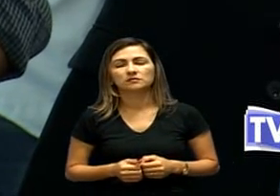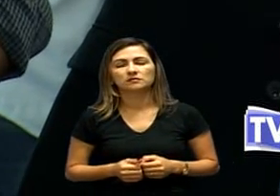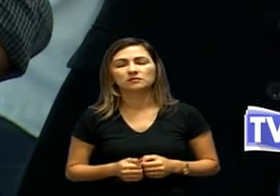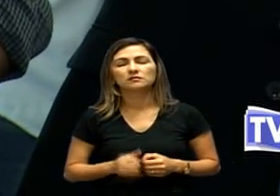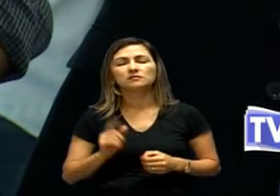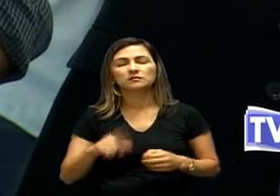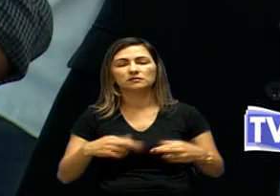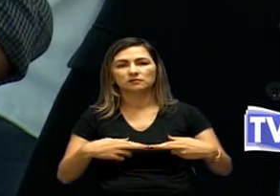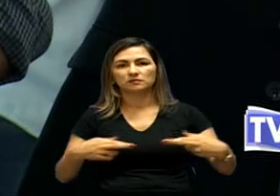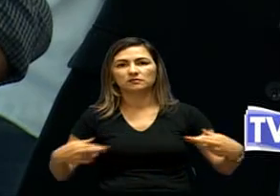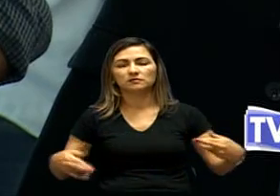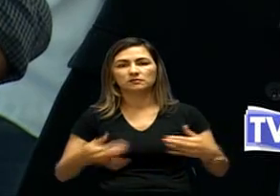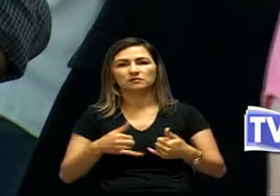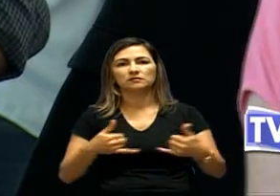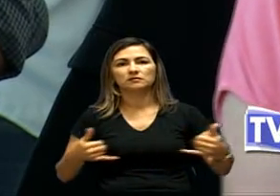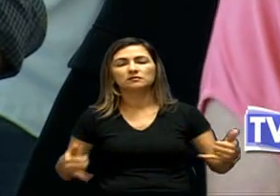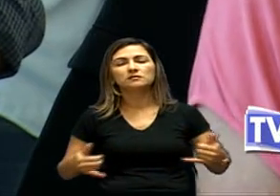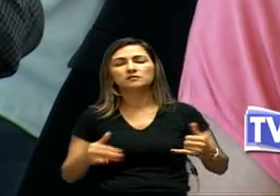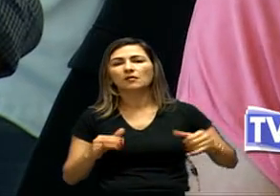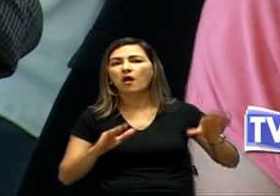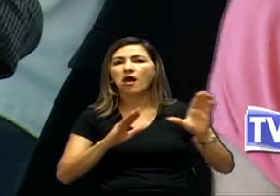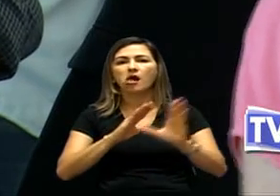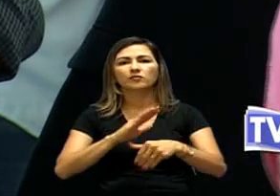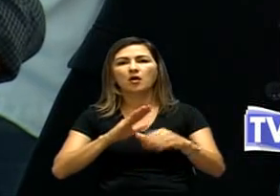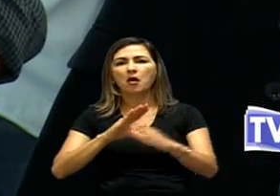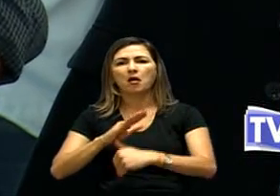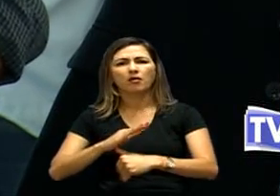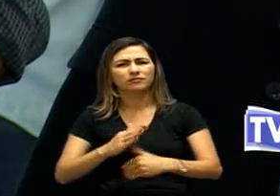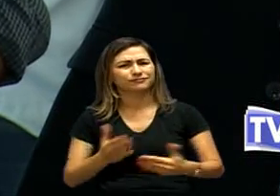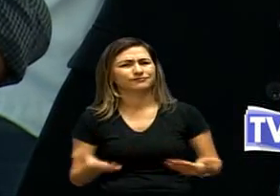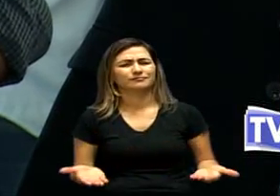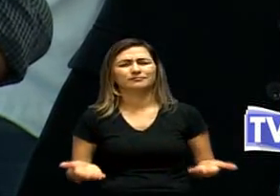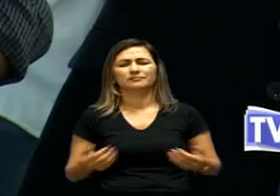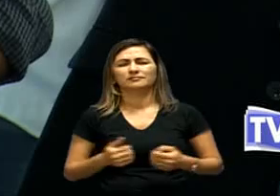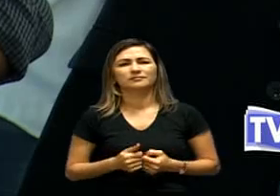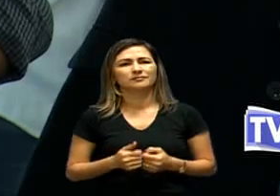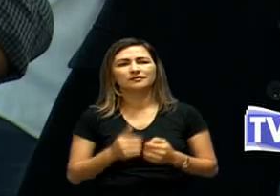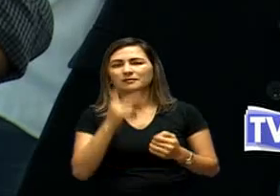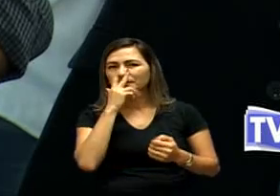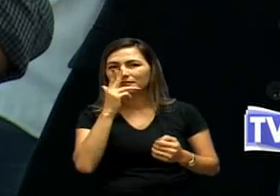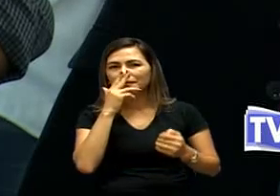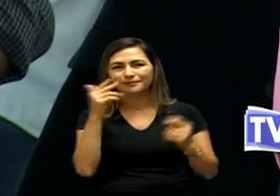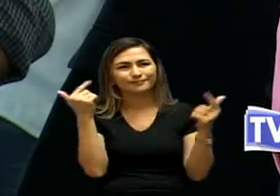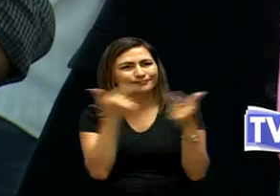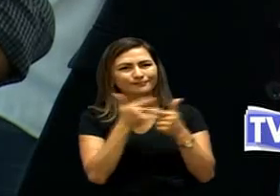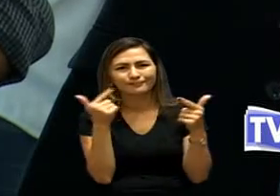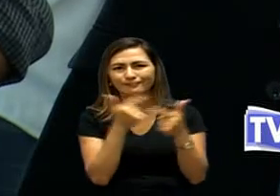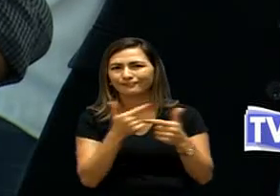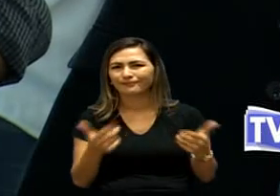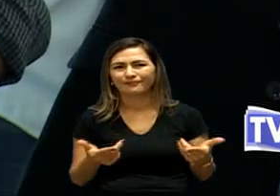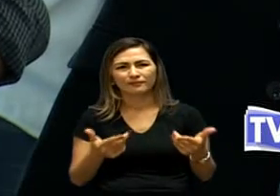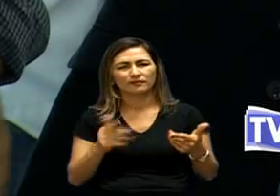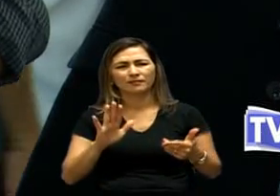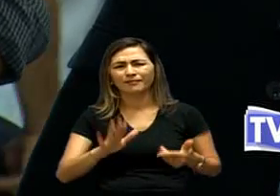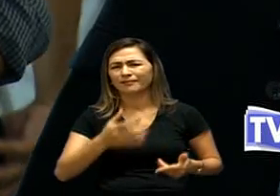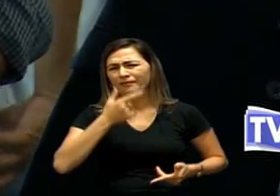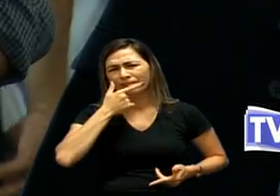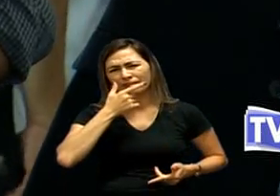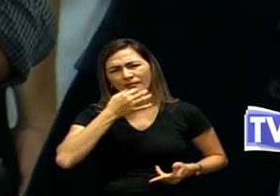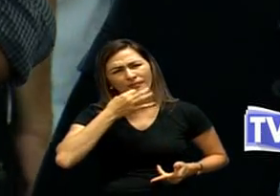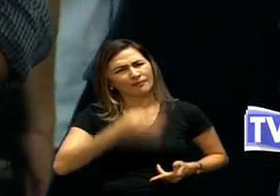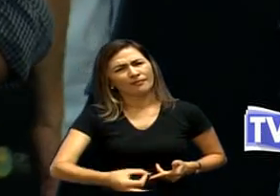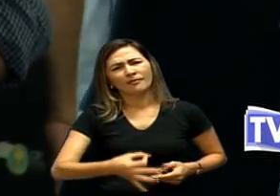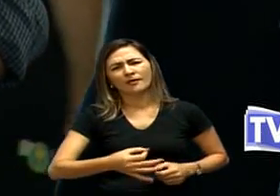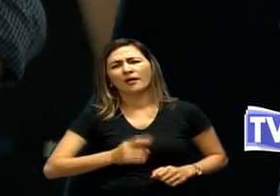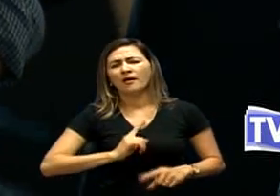fios elétricos. E engraçado, né? Porque chega a ser até cômico para ser colocar trágico, né? Porque nós